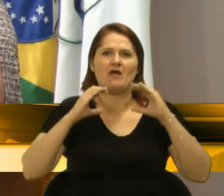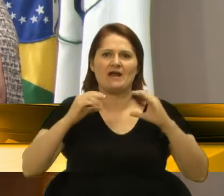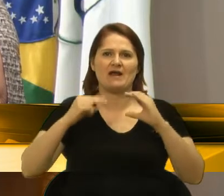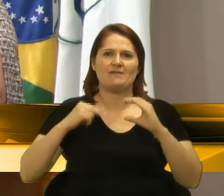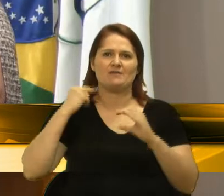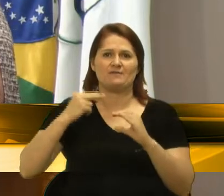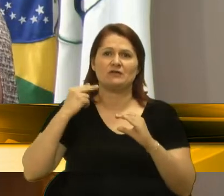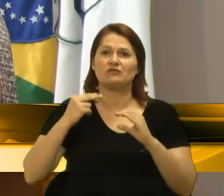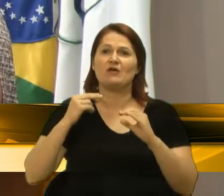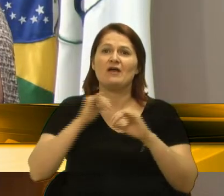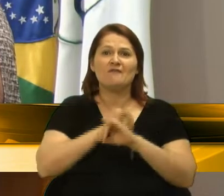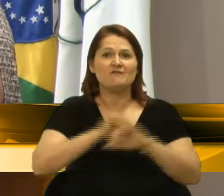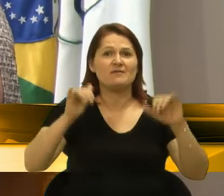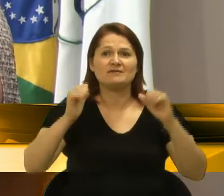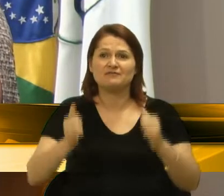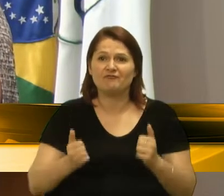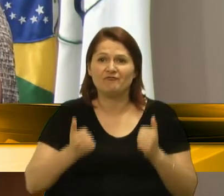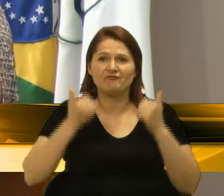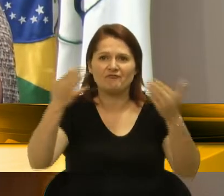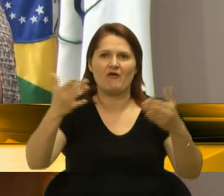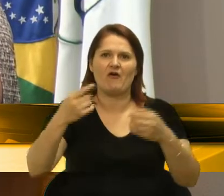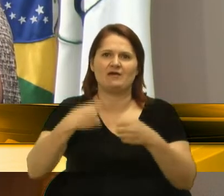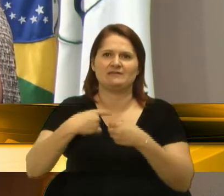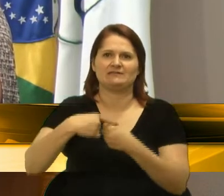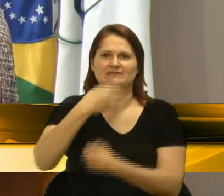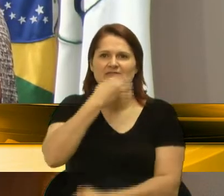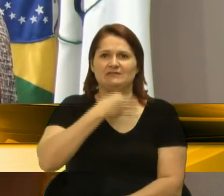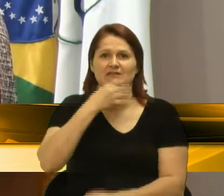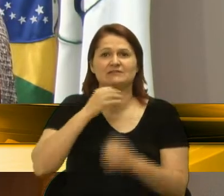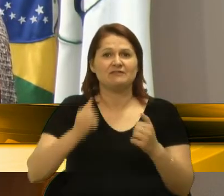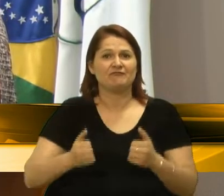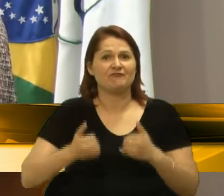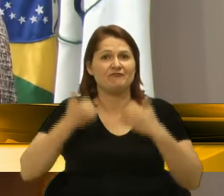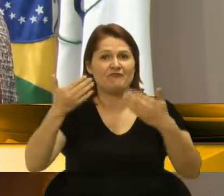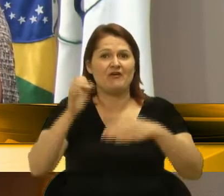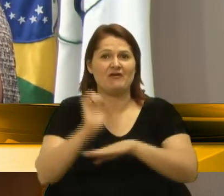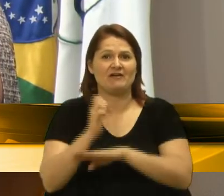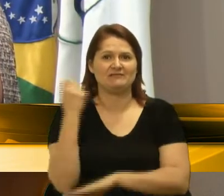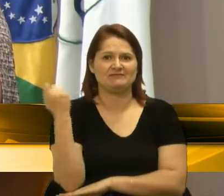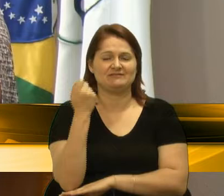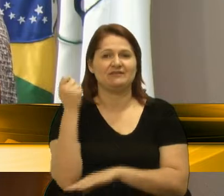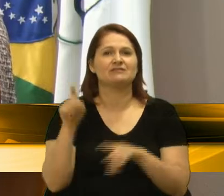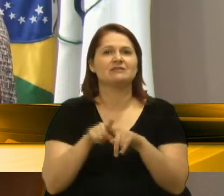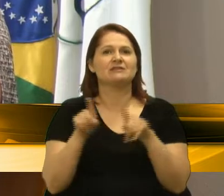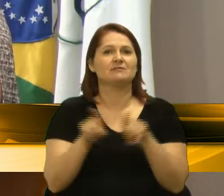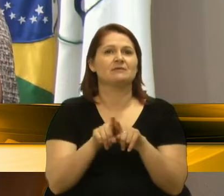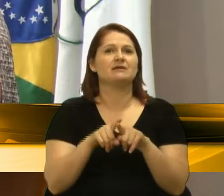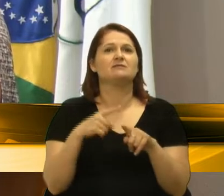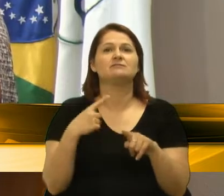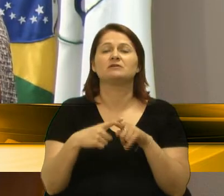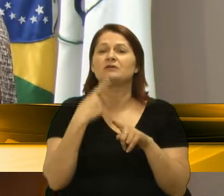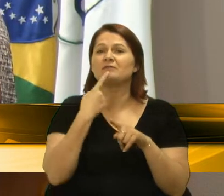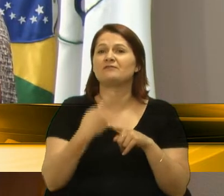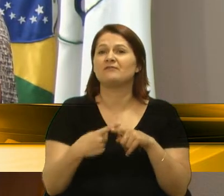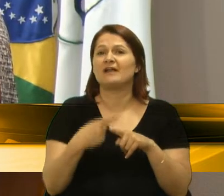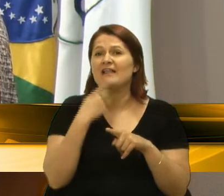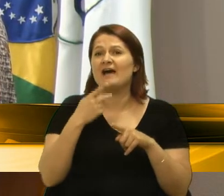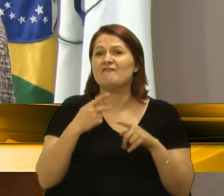de Caxias do Sul, fora do nosso estado e também, por que não dizer, fora do